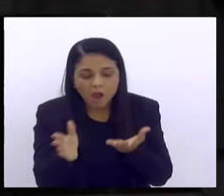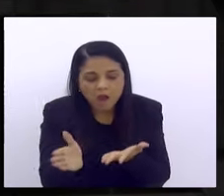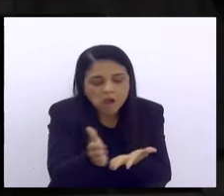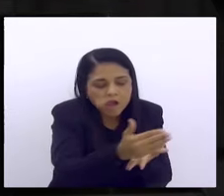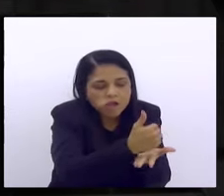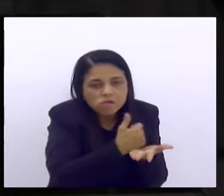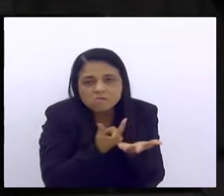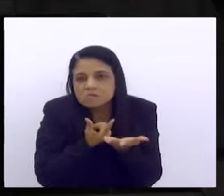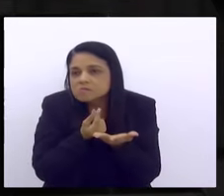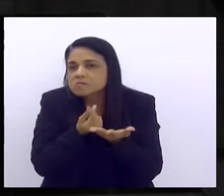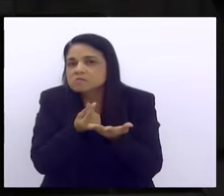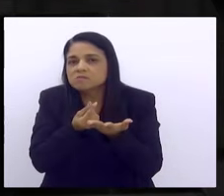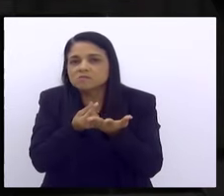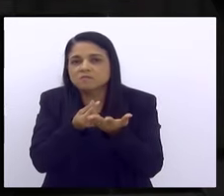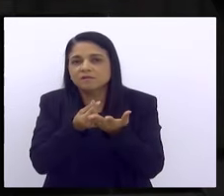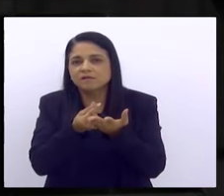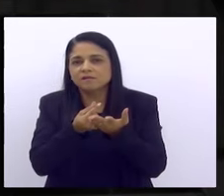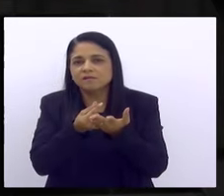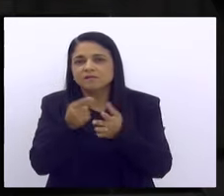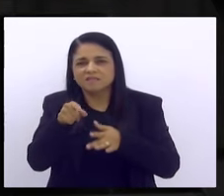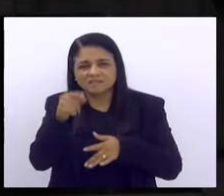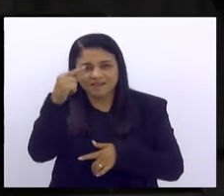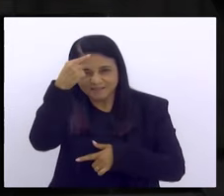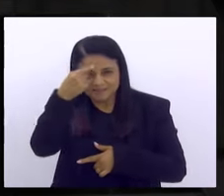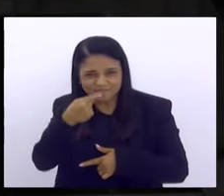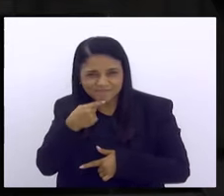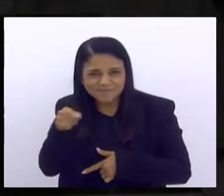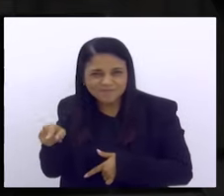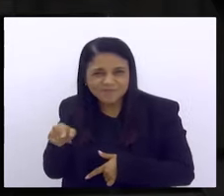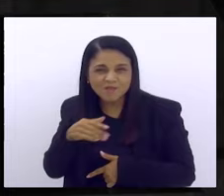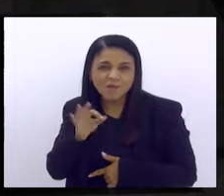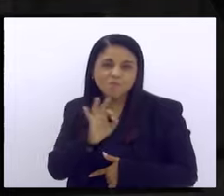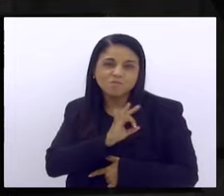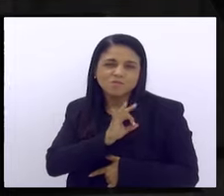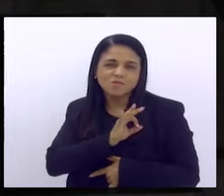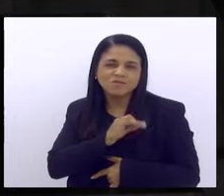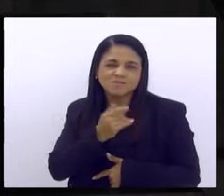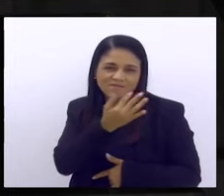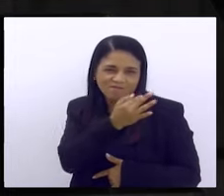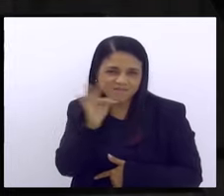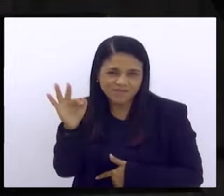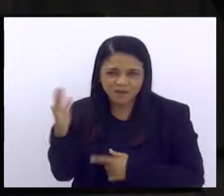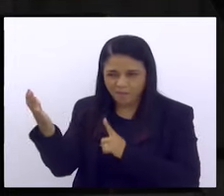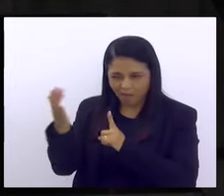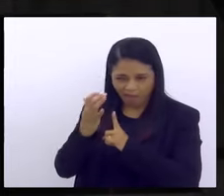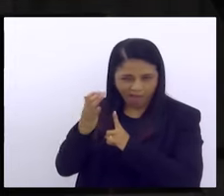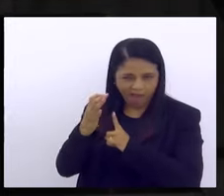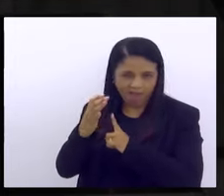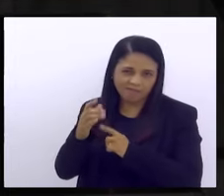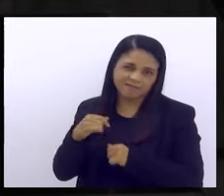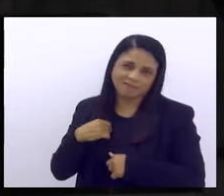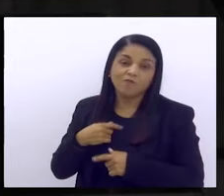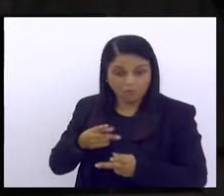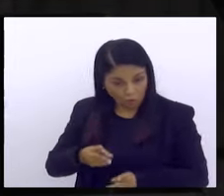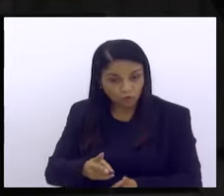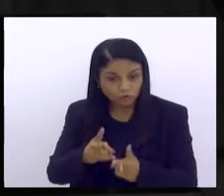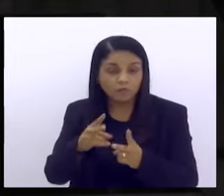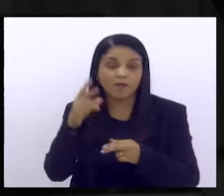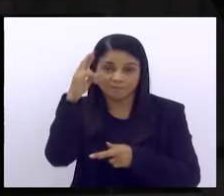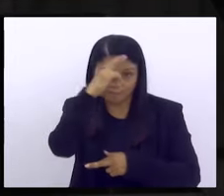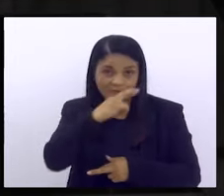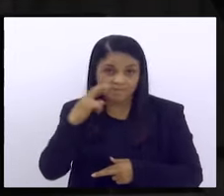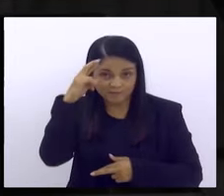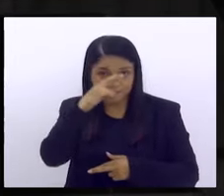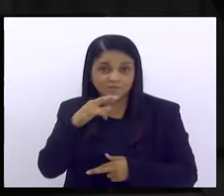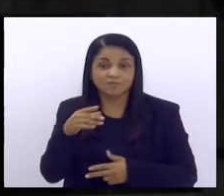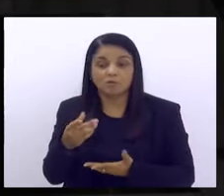traz para a cena a Polícia Federal para tentar nos amedrontar. Tomara que ela também continue a investigação da propina que você recebeu